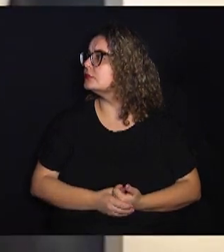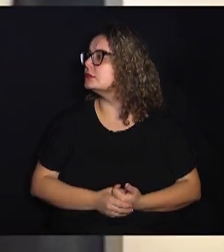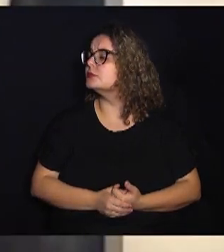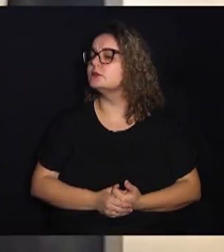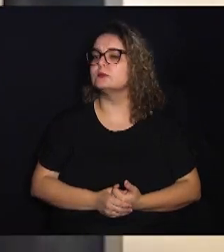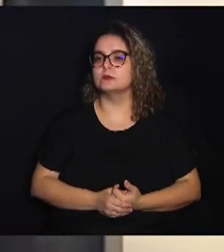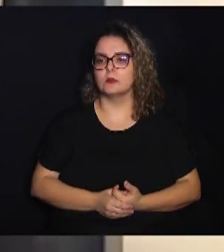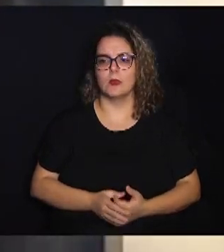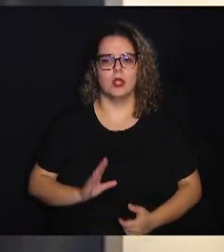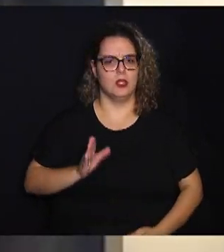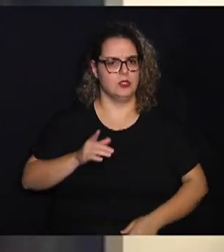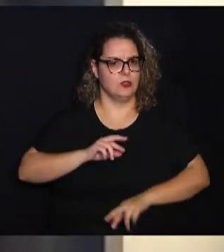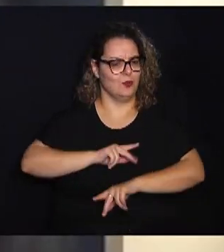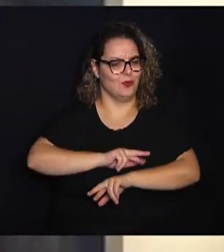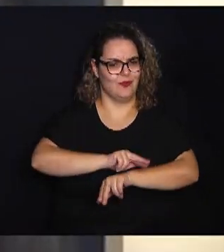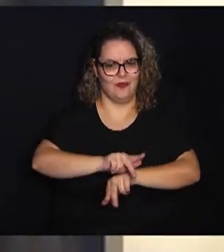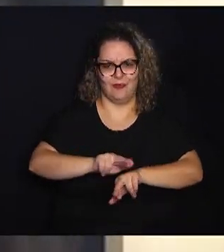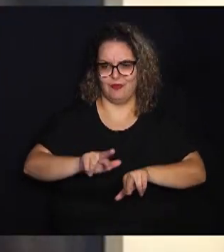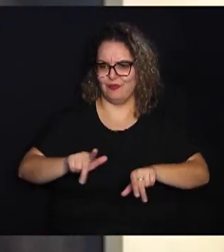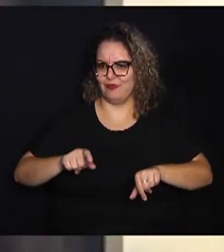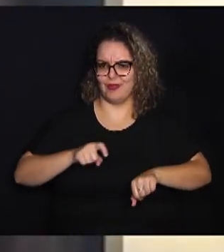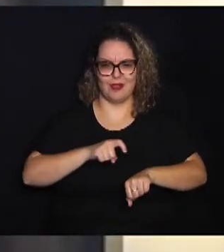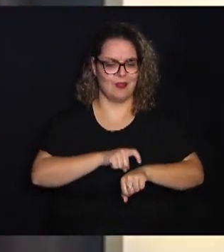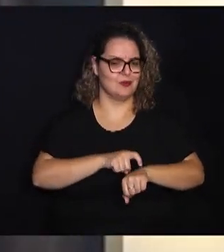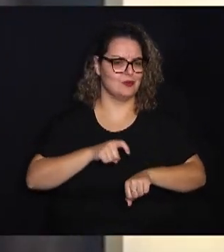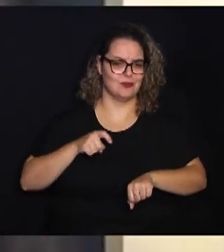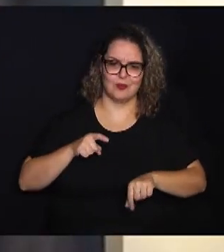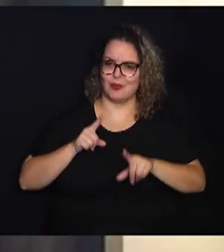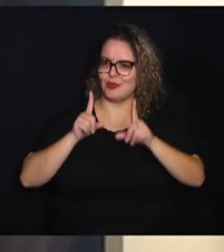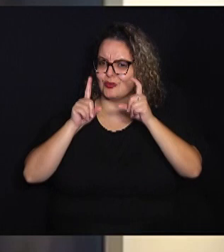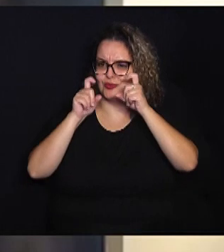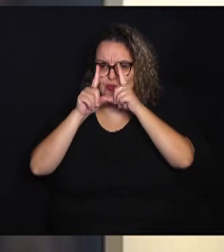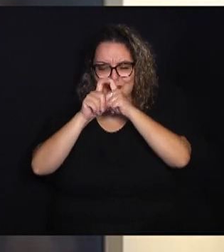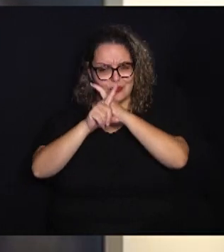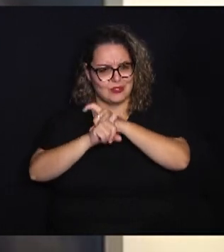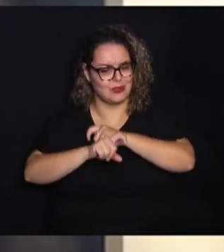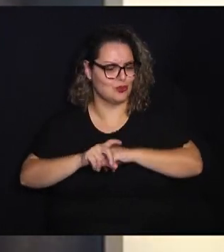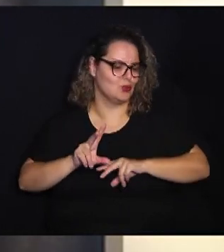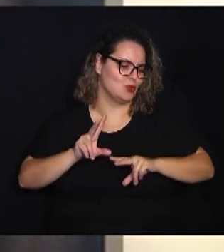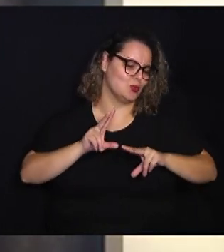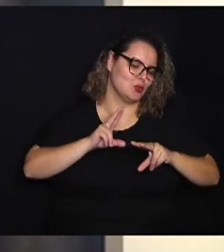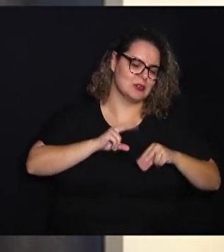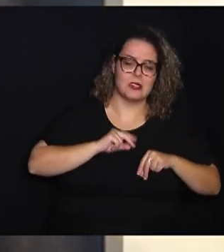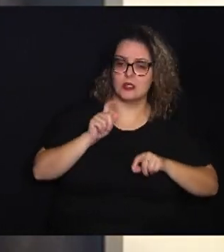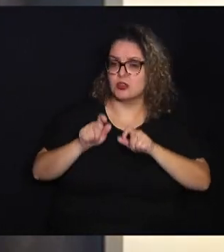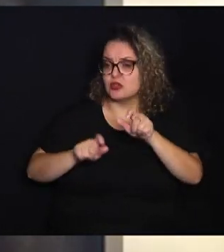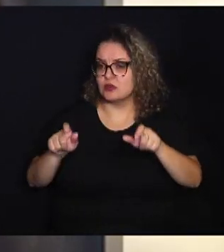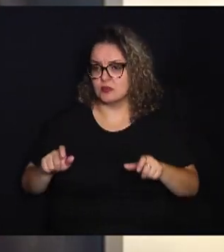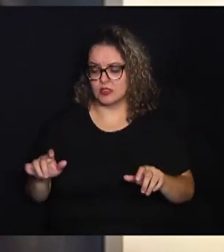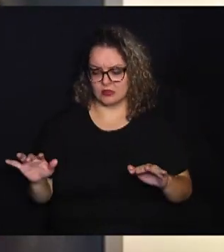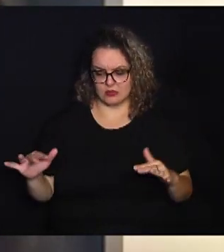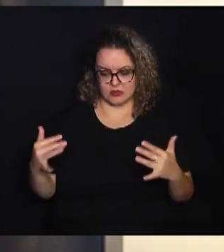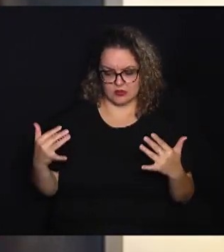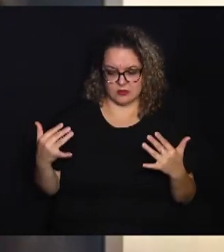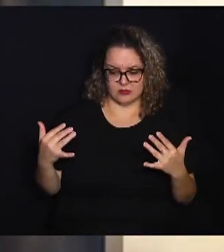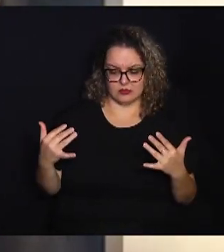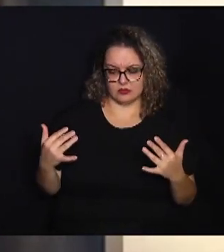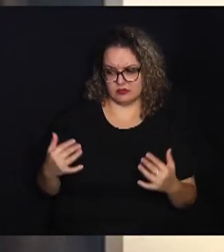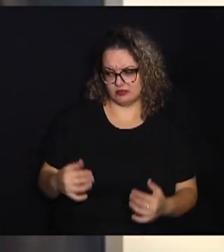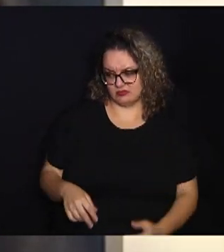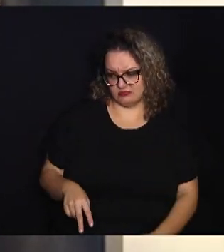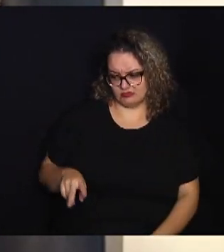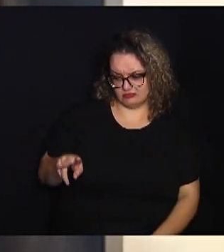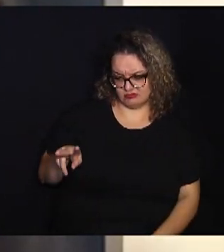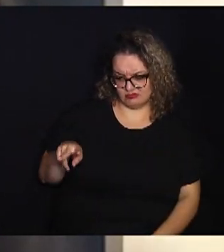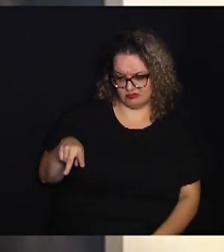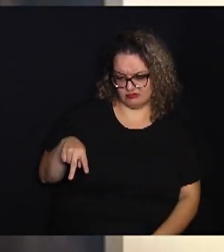Já passei por diversas situações complicadas. As pessoas nos olham de cima a baixo,